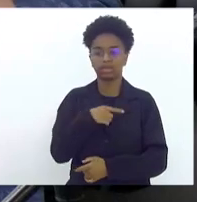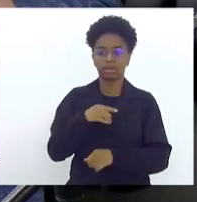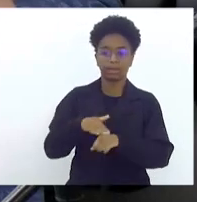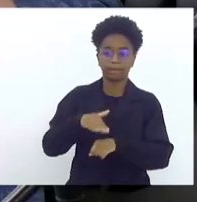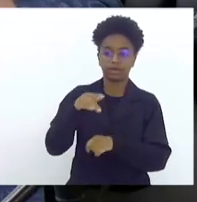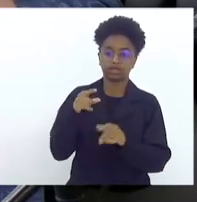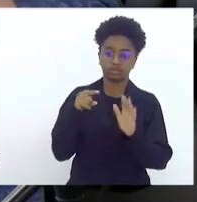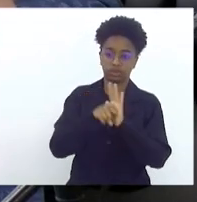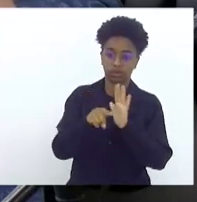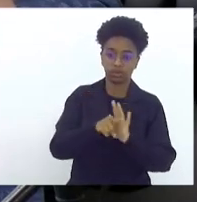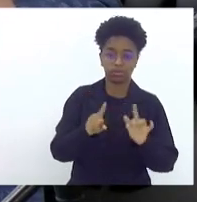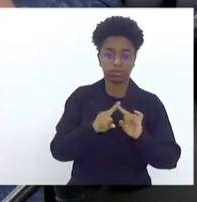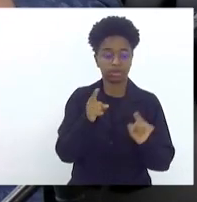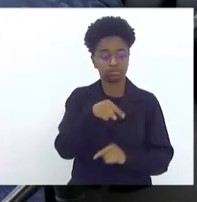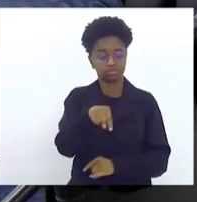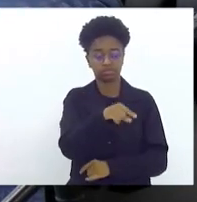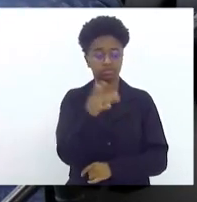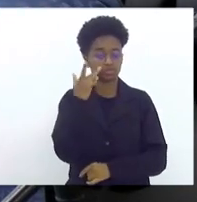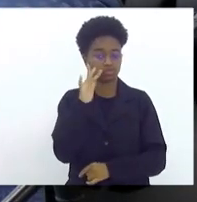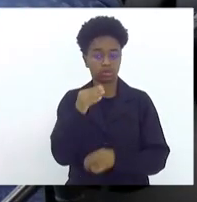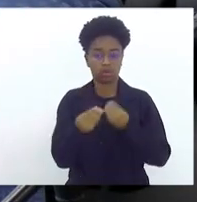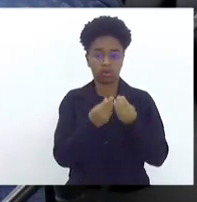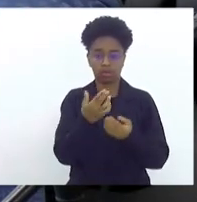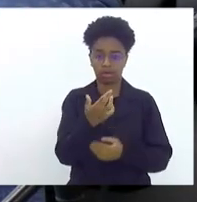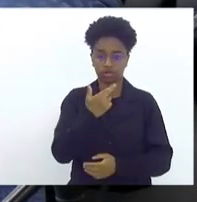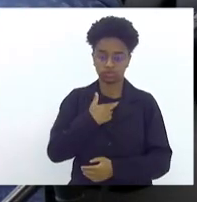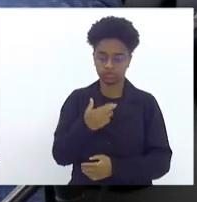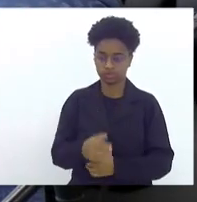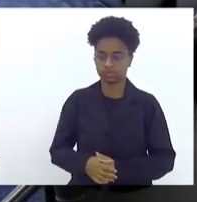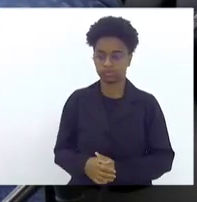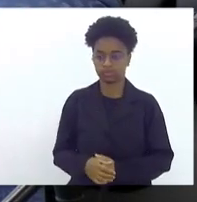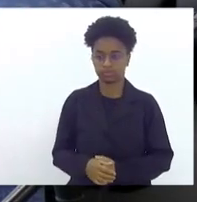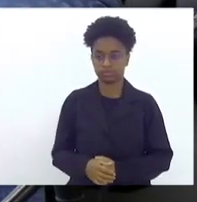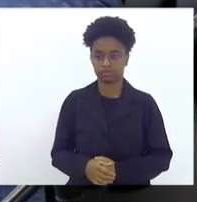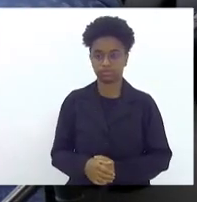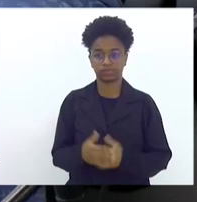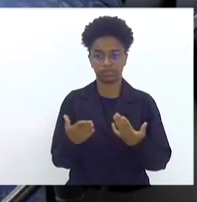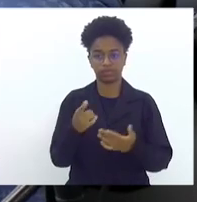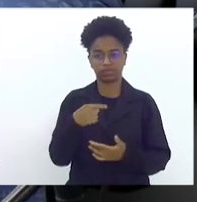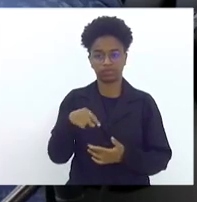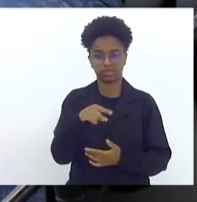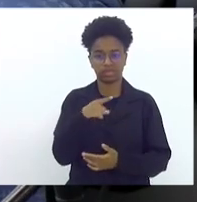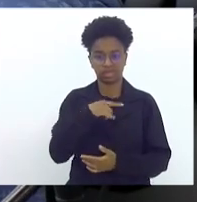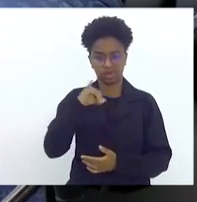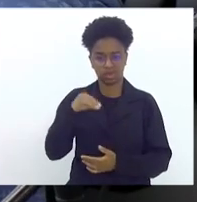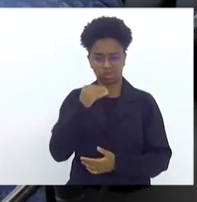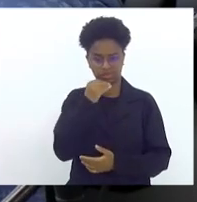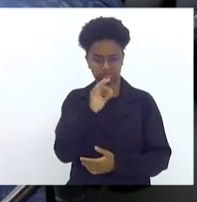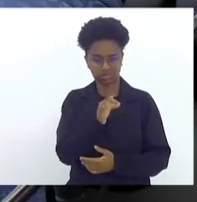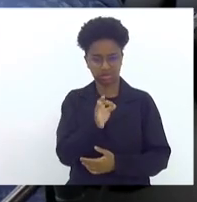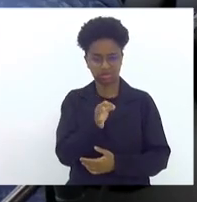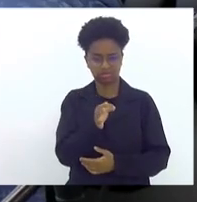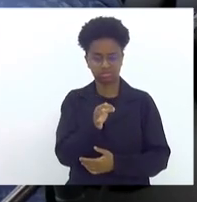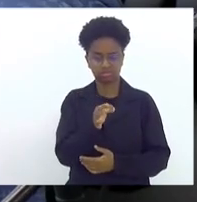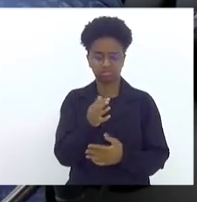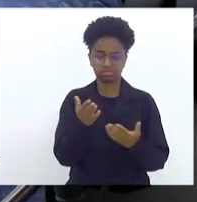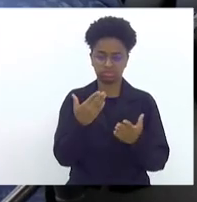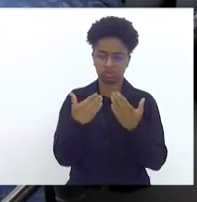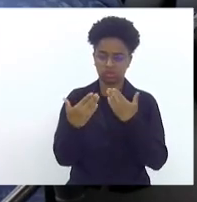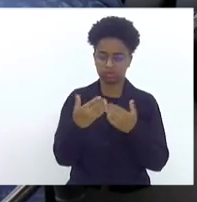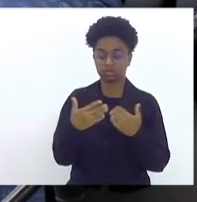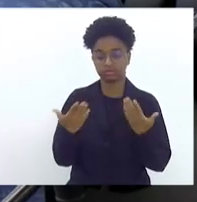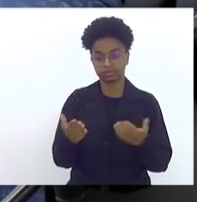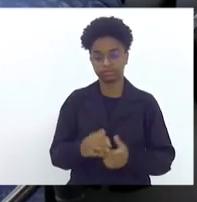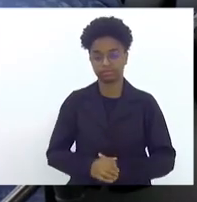perguntas porque eles não sabem responder né Você já tiveram oportunidade inclusive de falar com eles aqui né acho que é o Leo né enfim